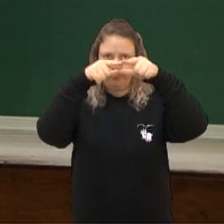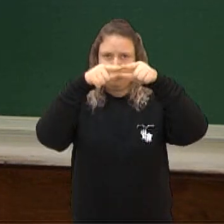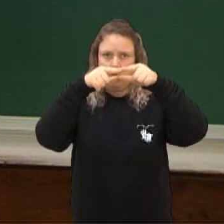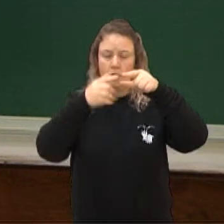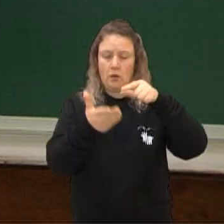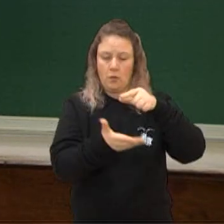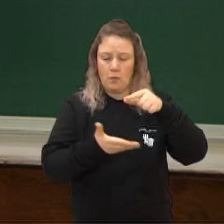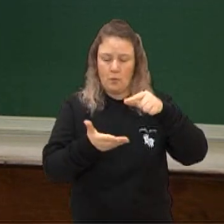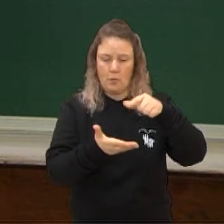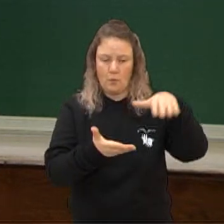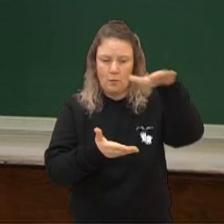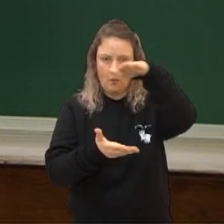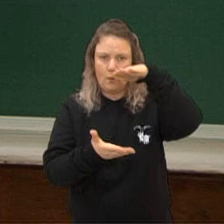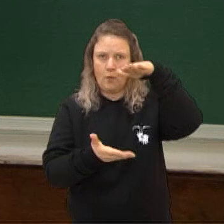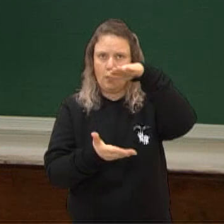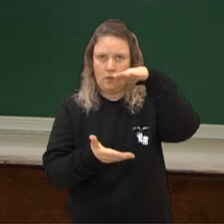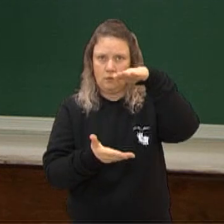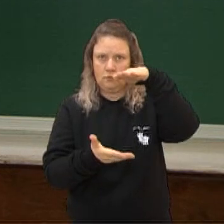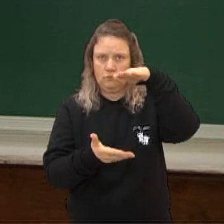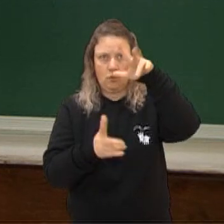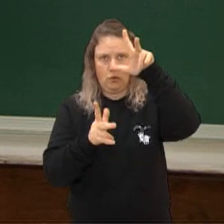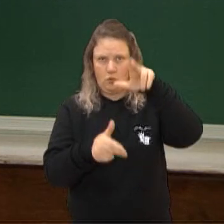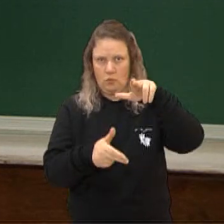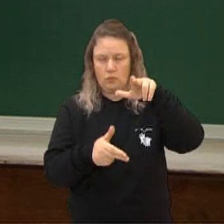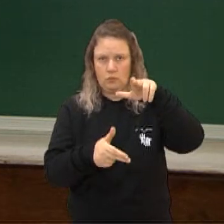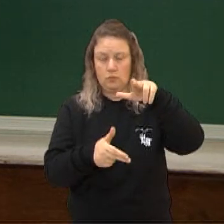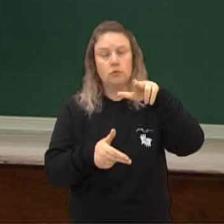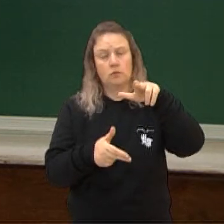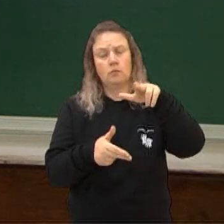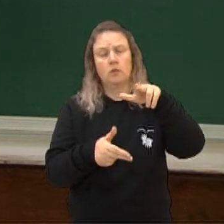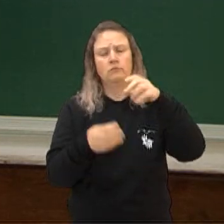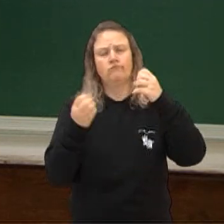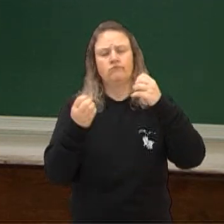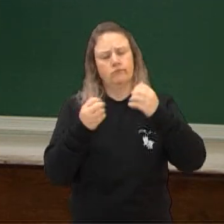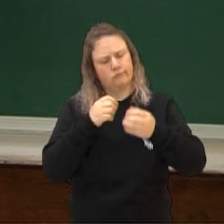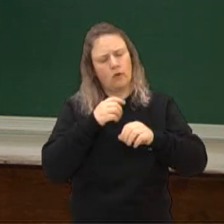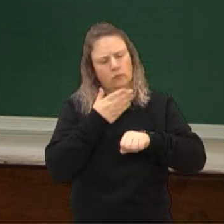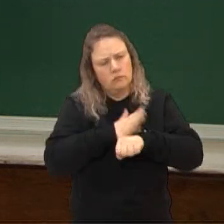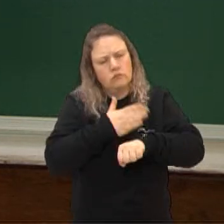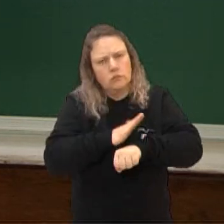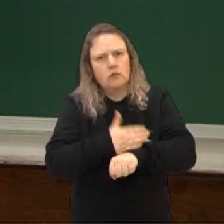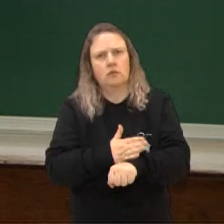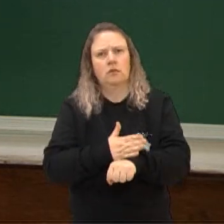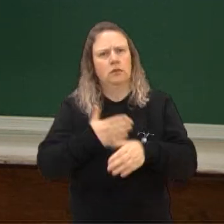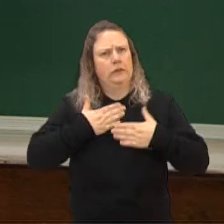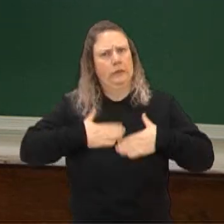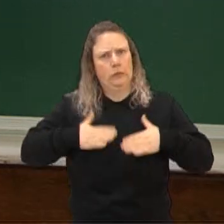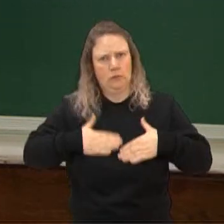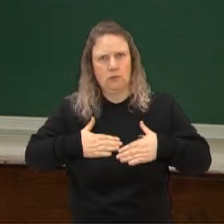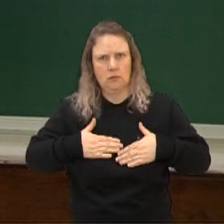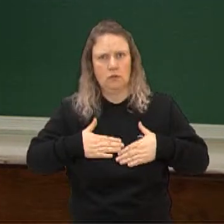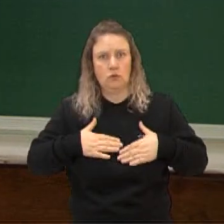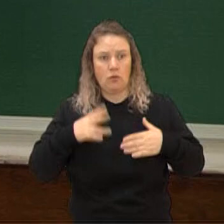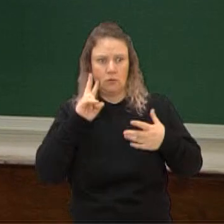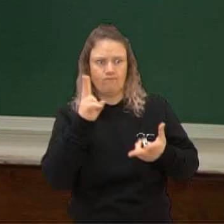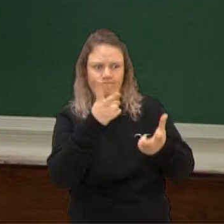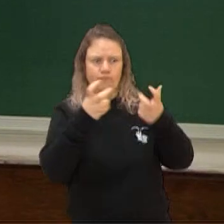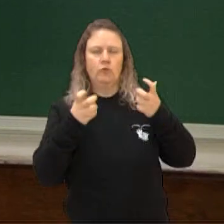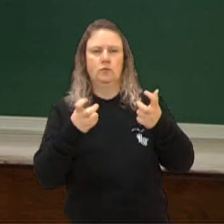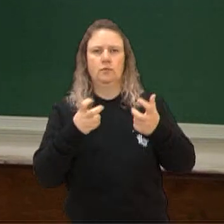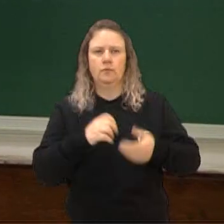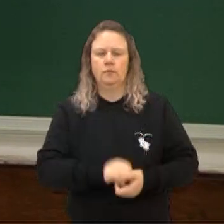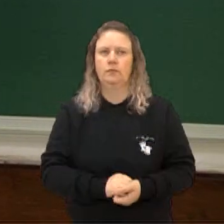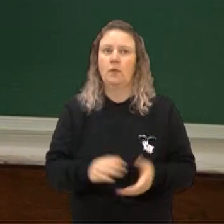tem bases triangulares. E assim vocês vão trabalhar com tranquilidade, identificando o prisma. Então nós vamos começar